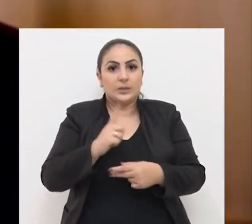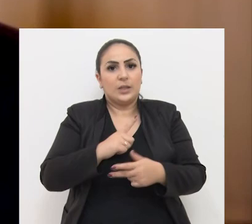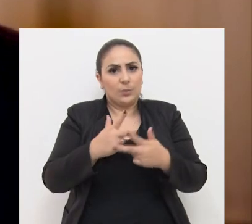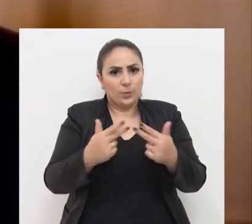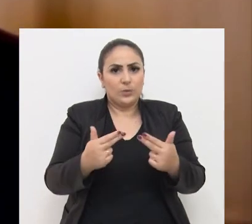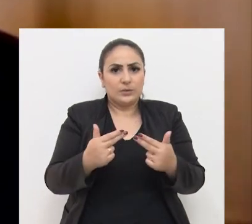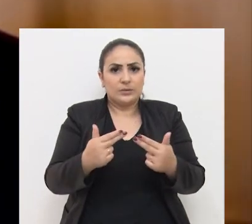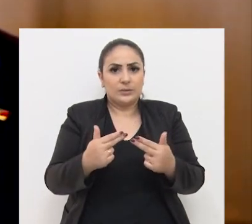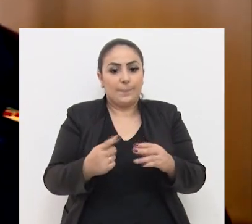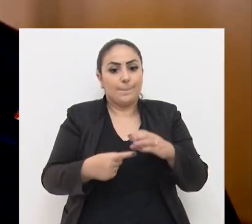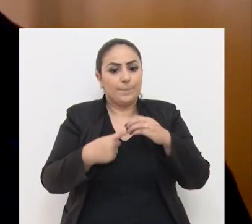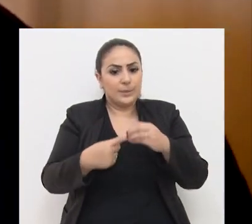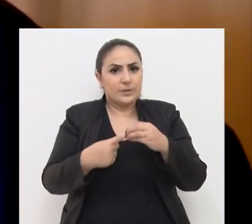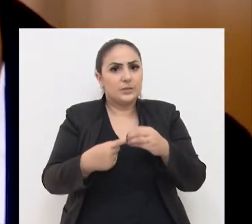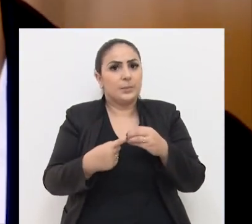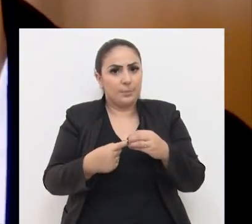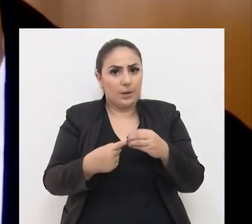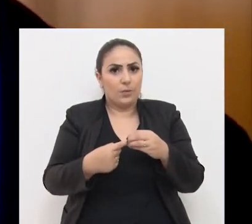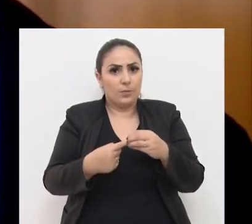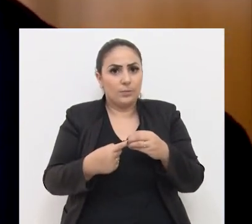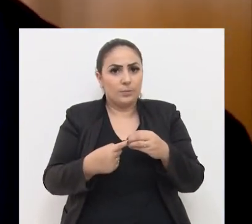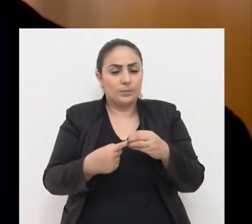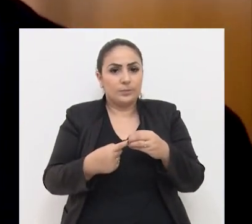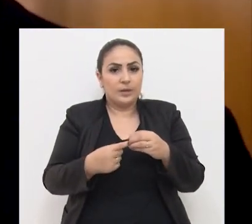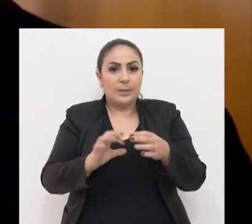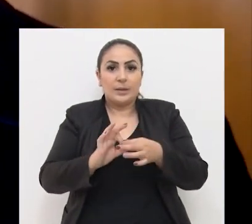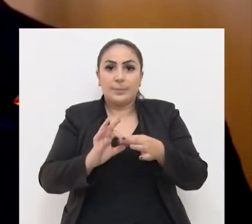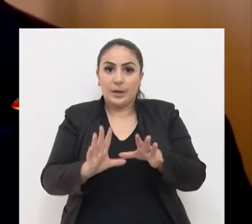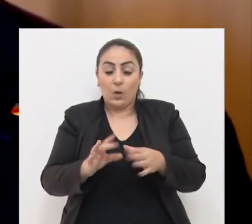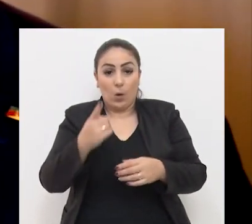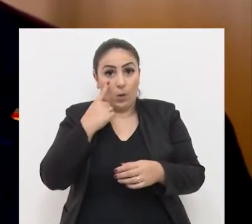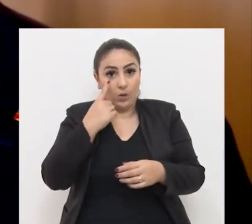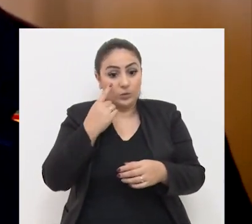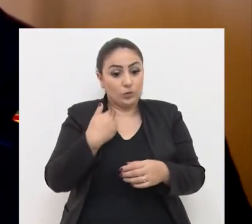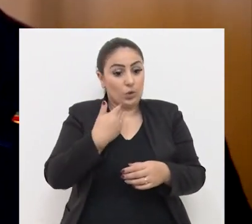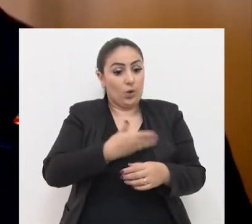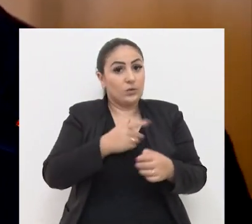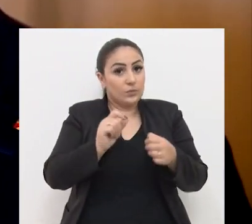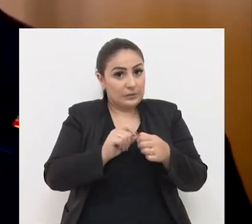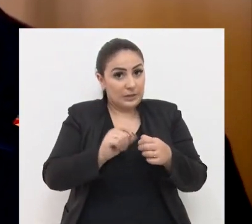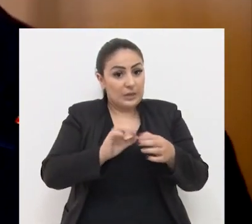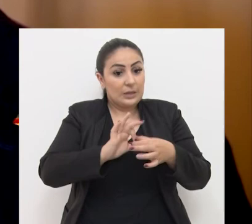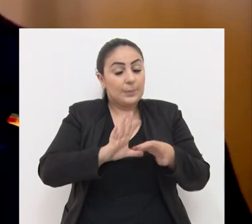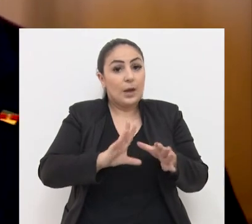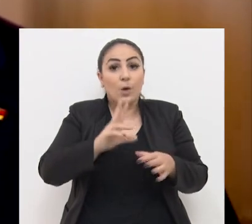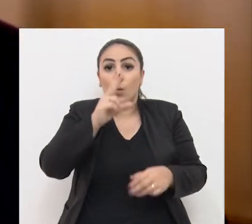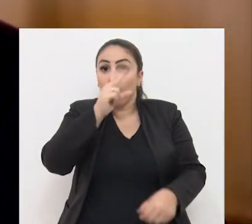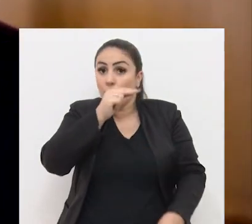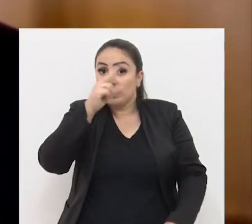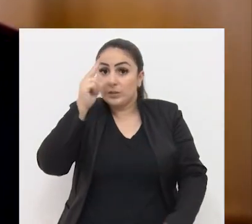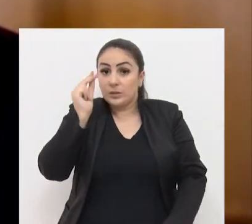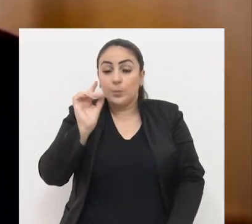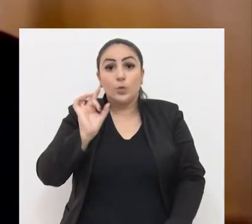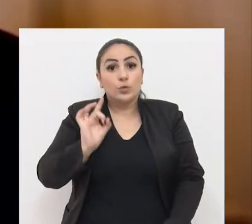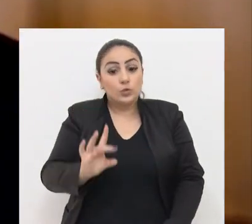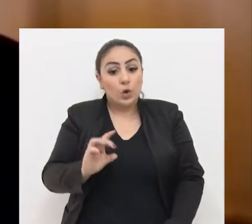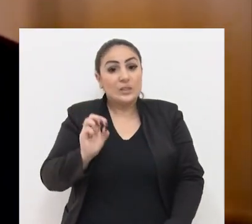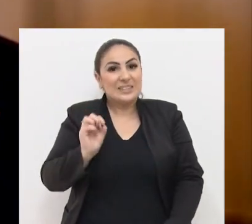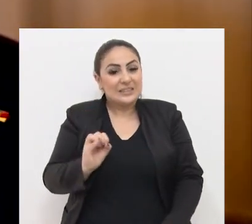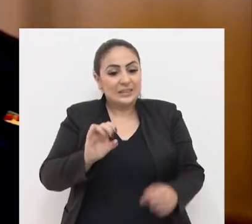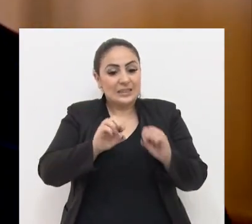tem uma ordem de prioridade nas liberações. Nós vamos fazer essa liberação para os municípios